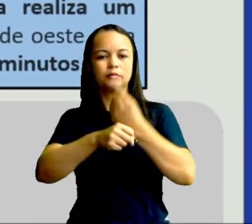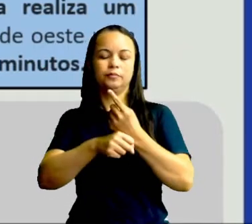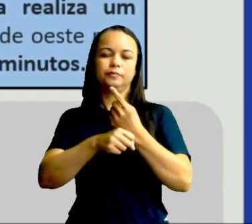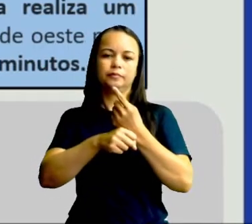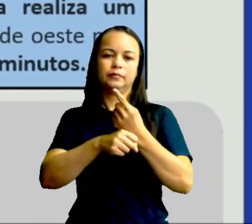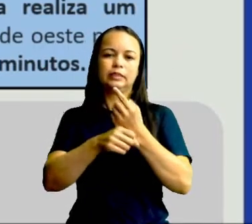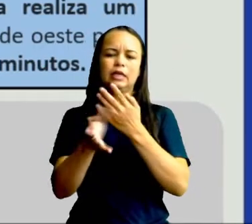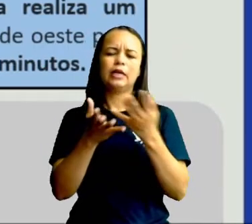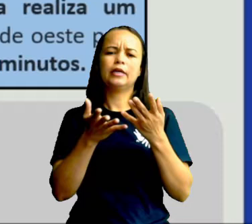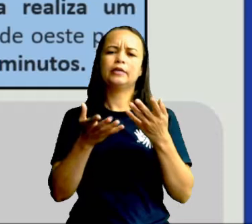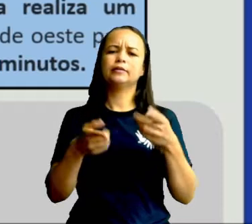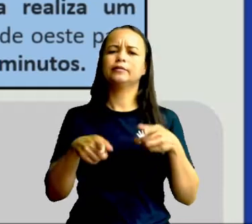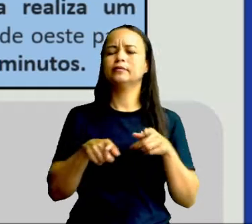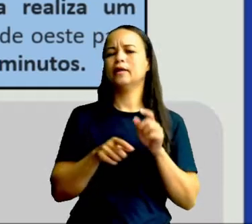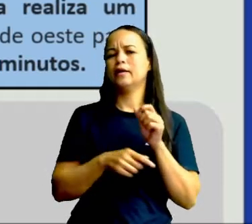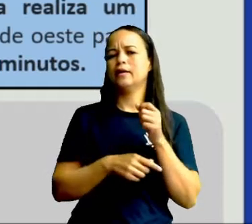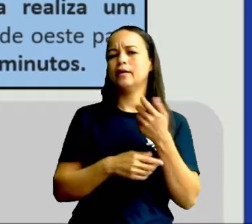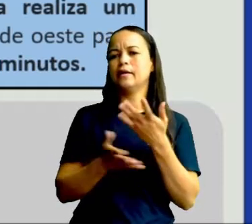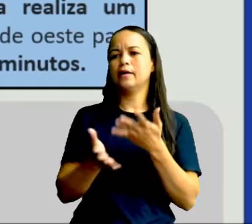é justamente,